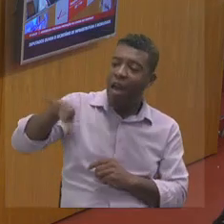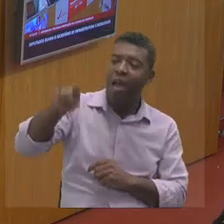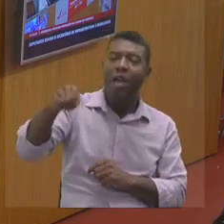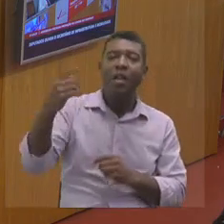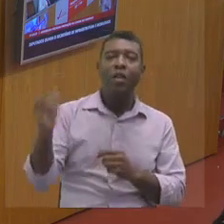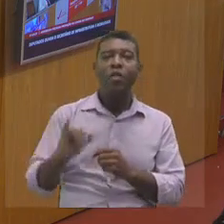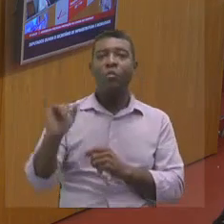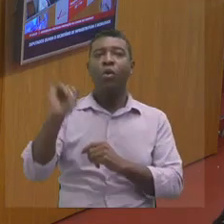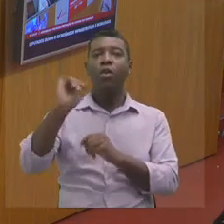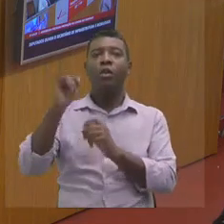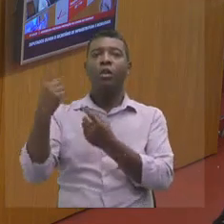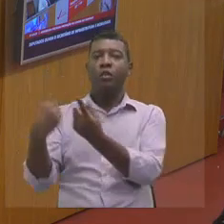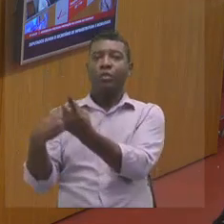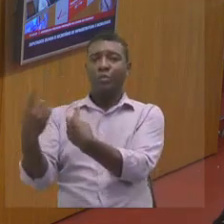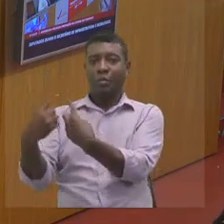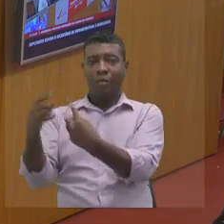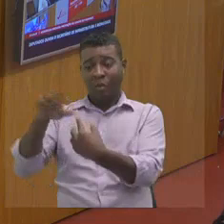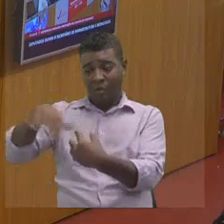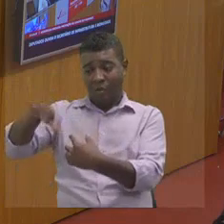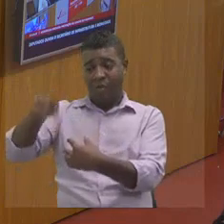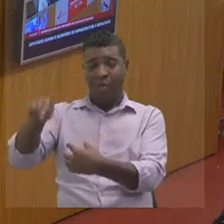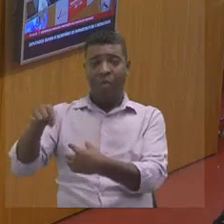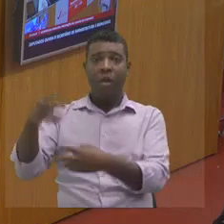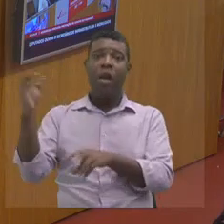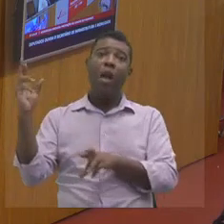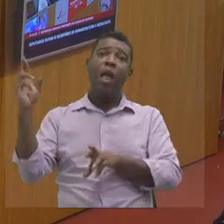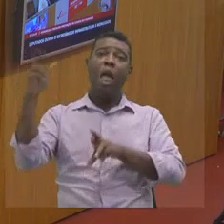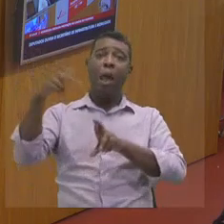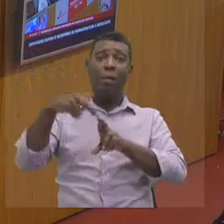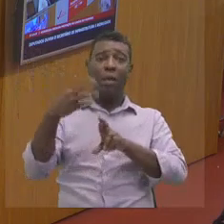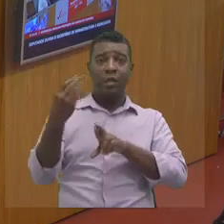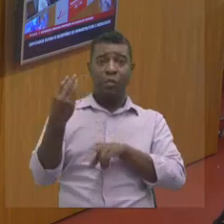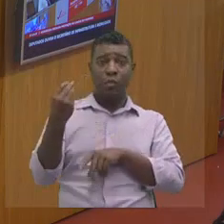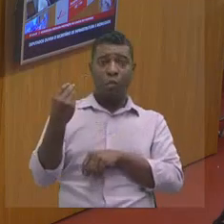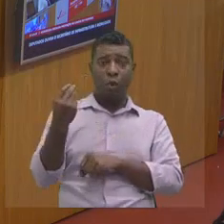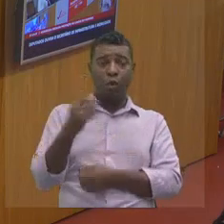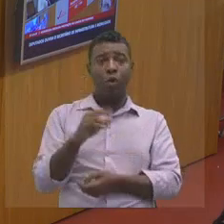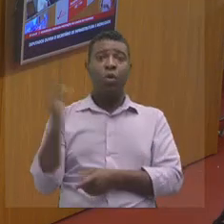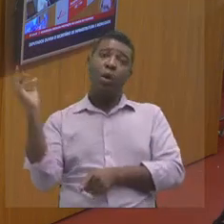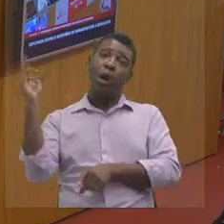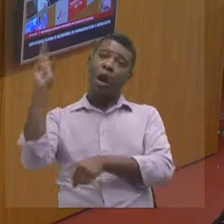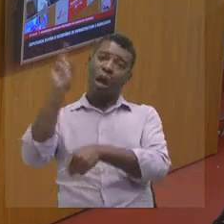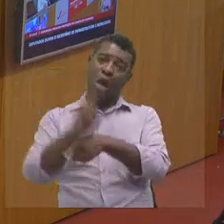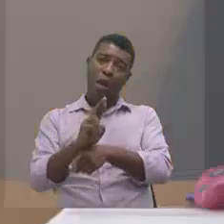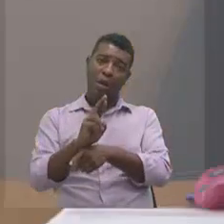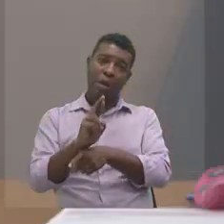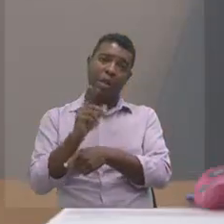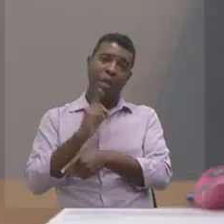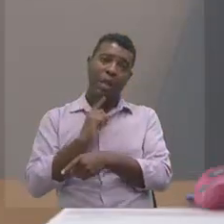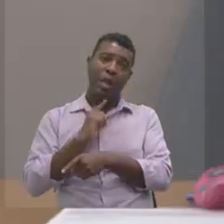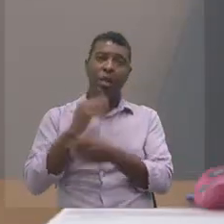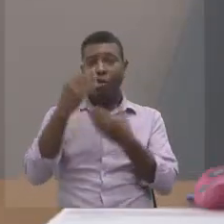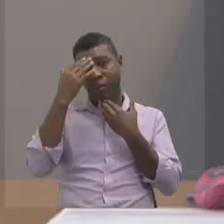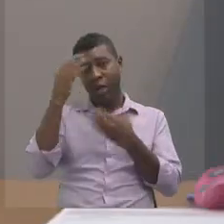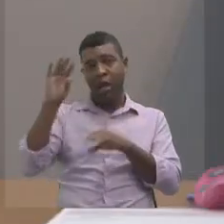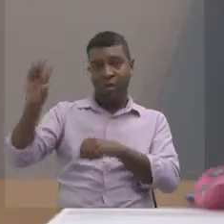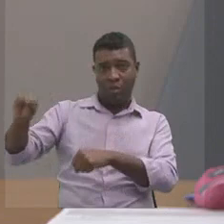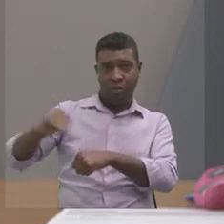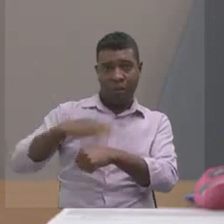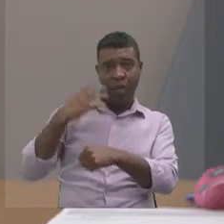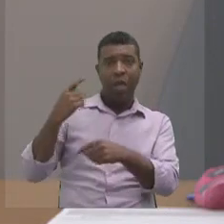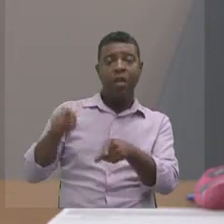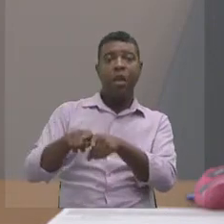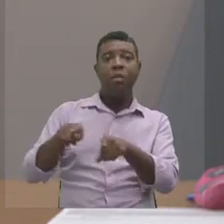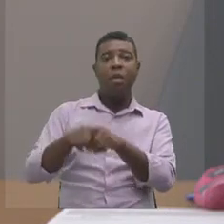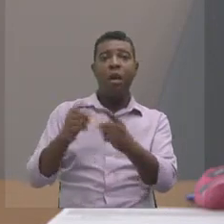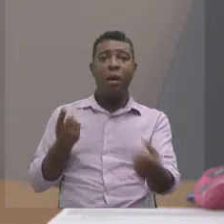ele é bastante qualificado e representa muito então eu agradeço pelas palavras e pela parceria o senhor Talvez seja